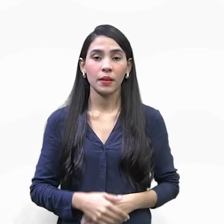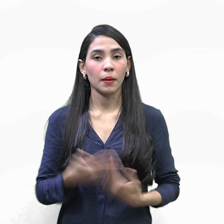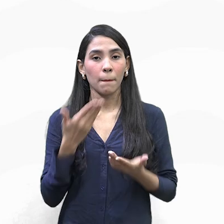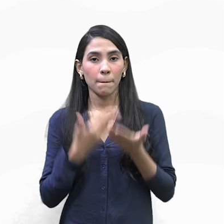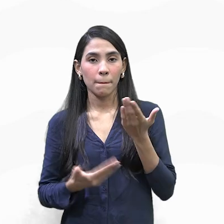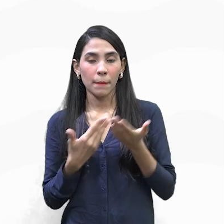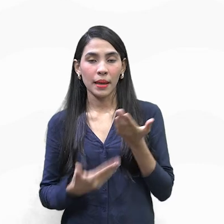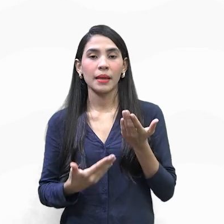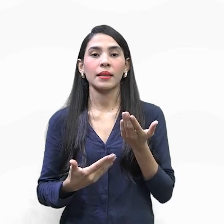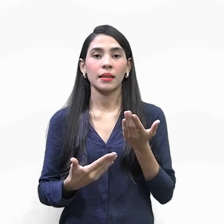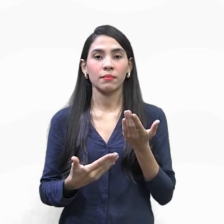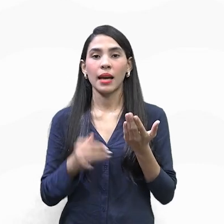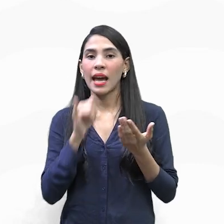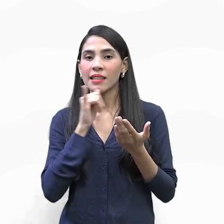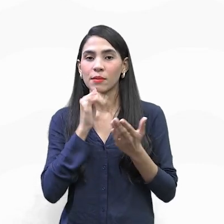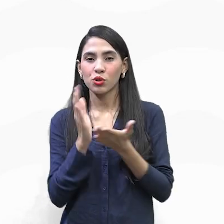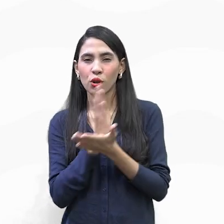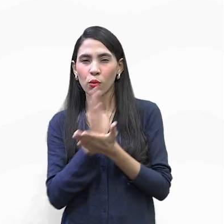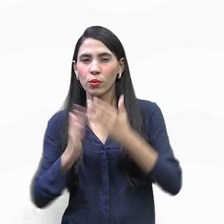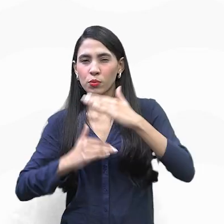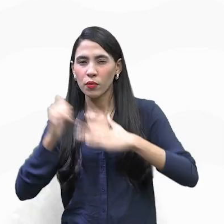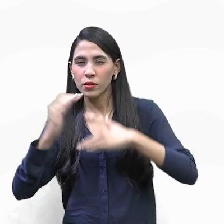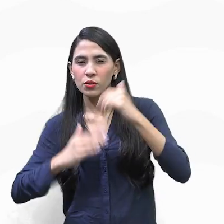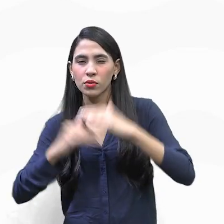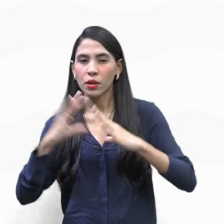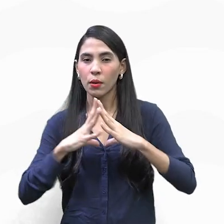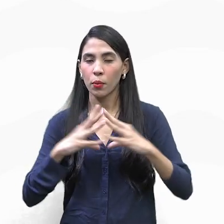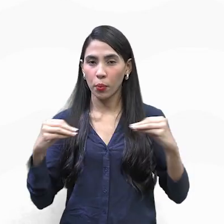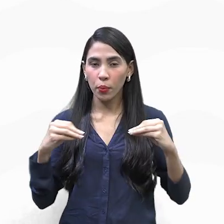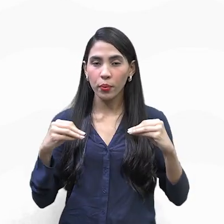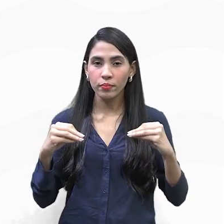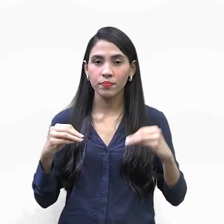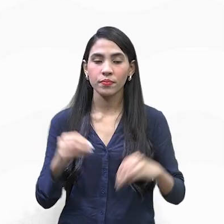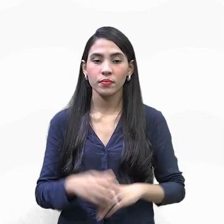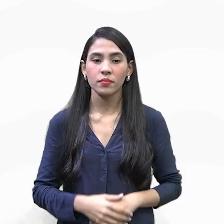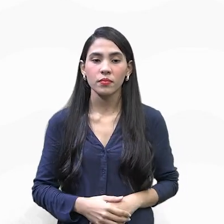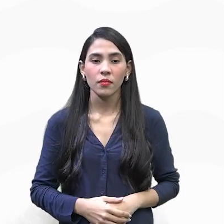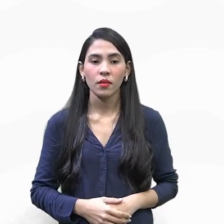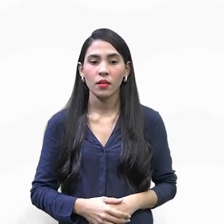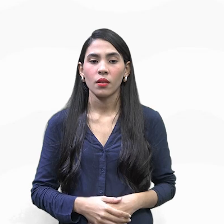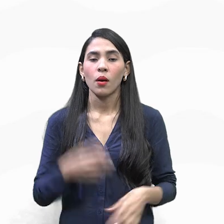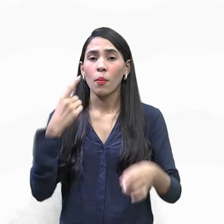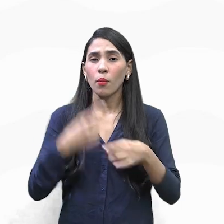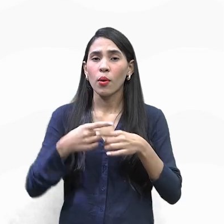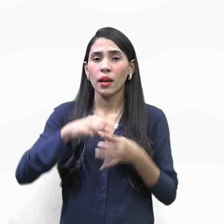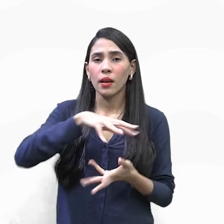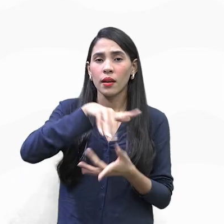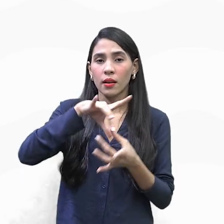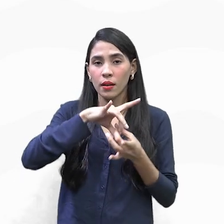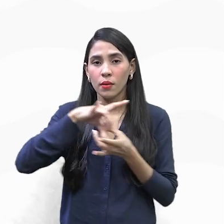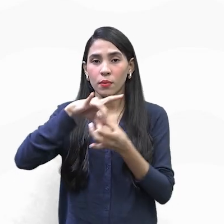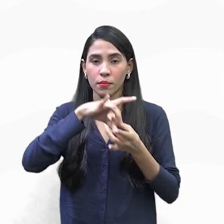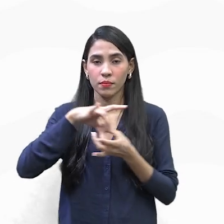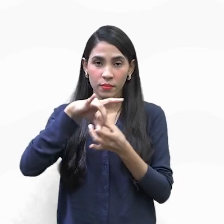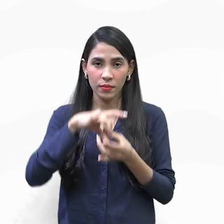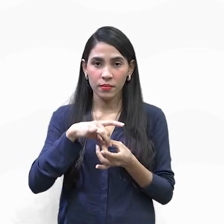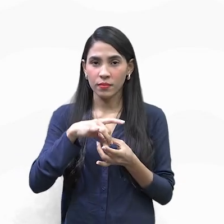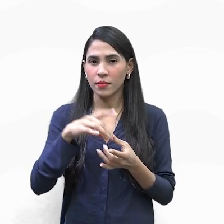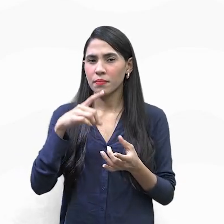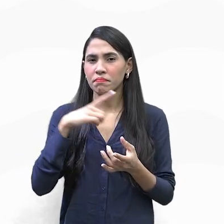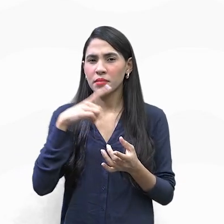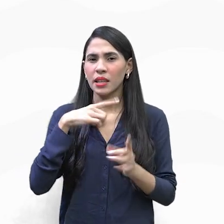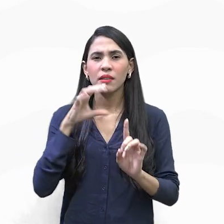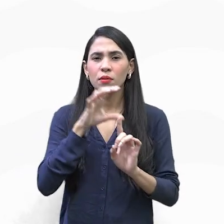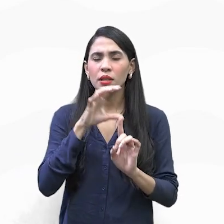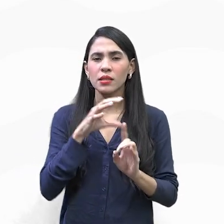perda das profissões, das pessoas que desaparecem, tá bom? Por que a globalização tem a ver, então, com